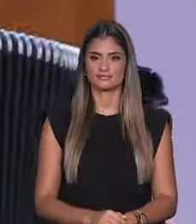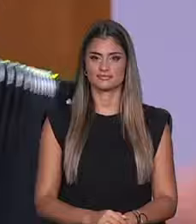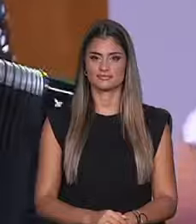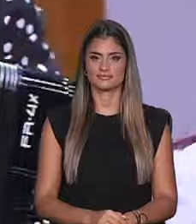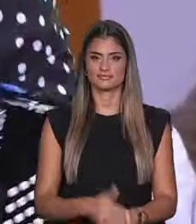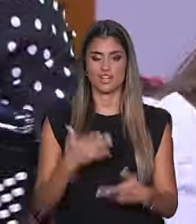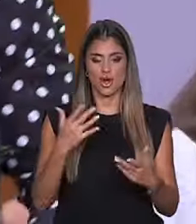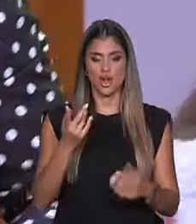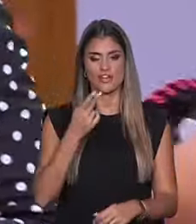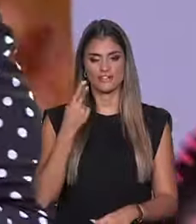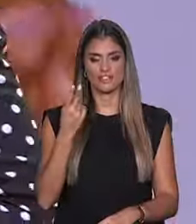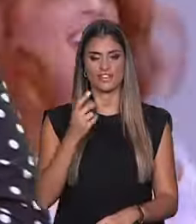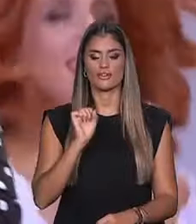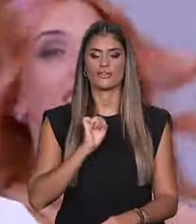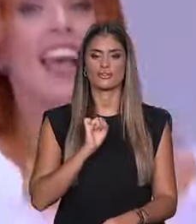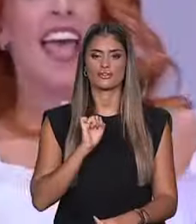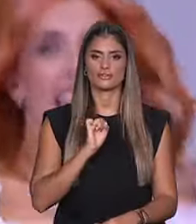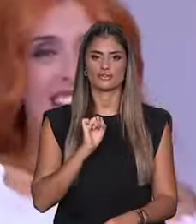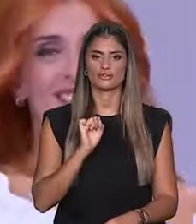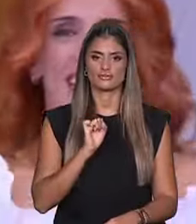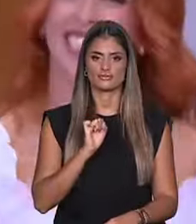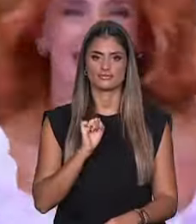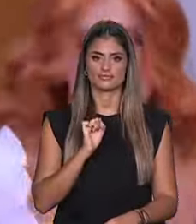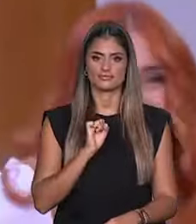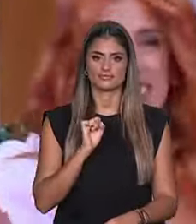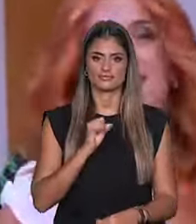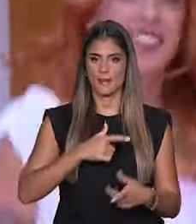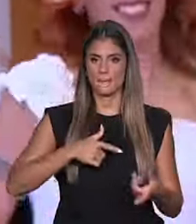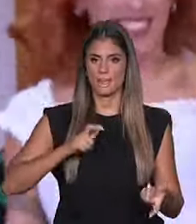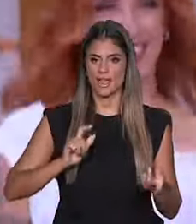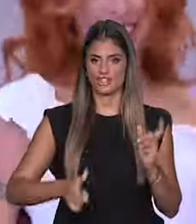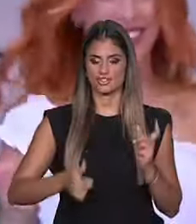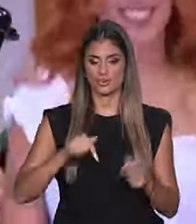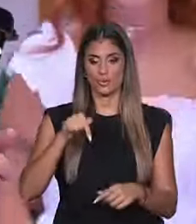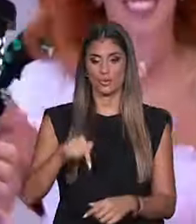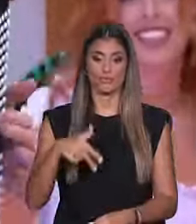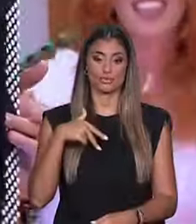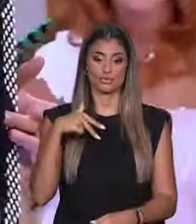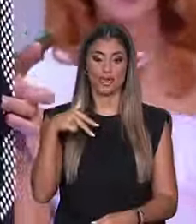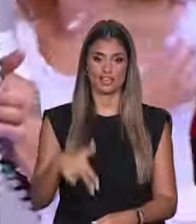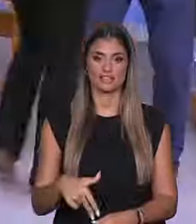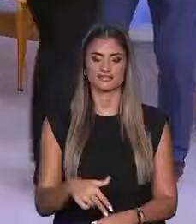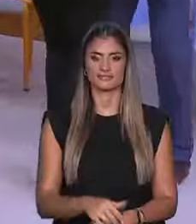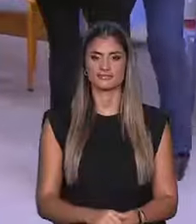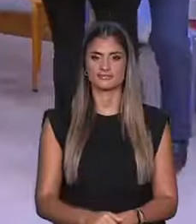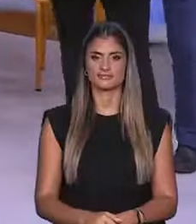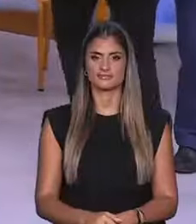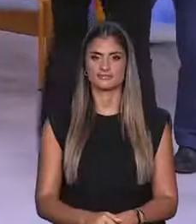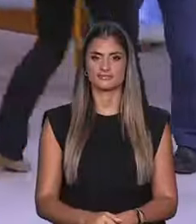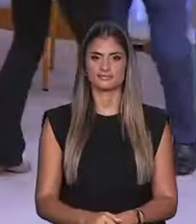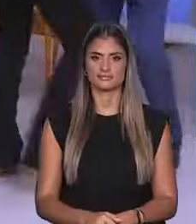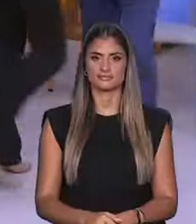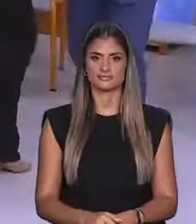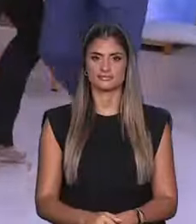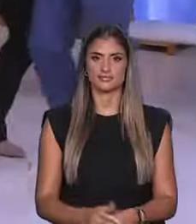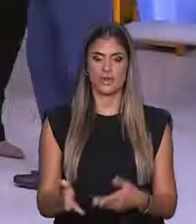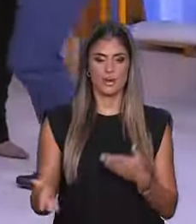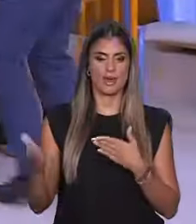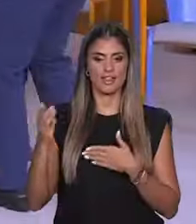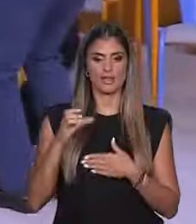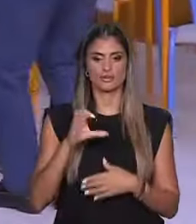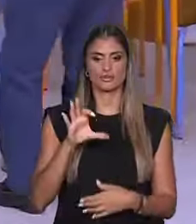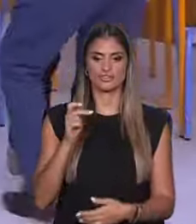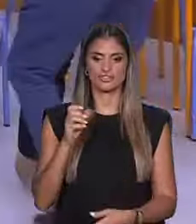a minha vida é México e Portugal. A bailar um